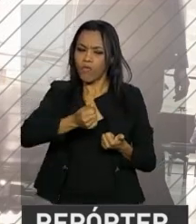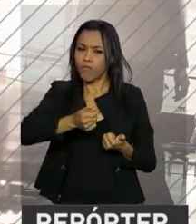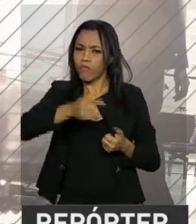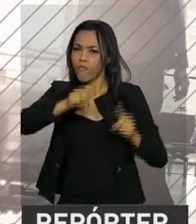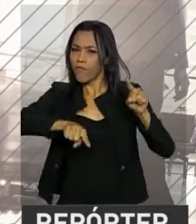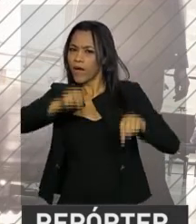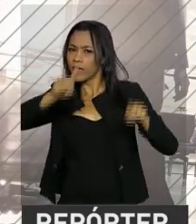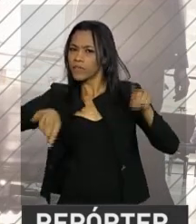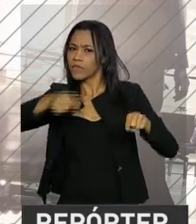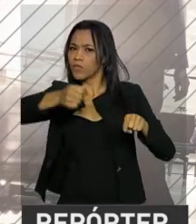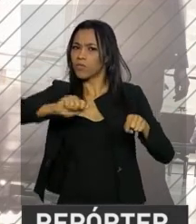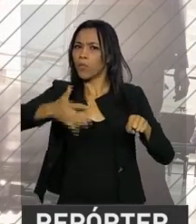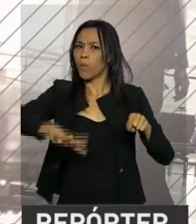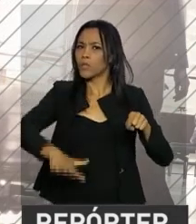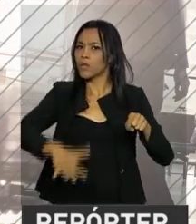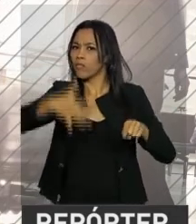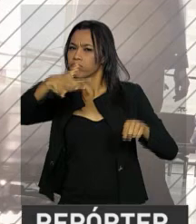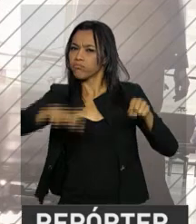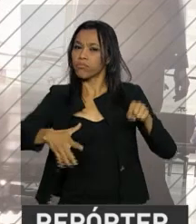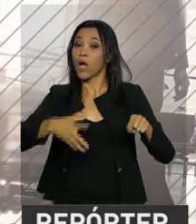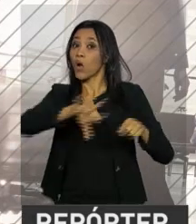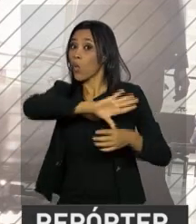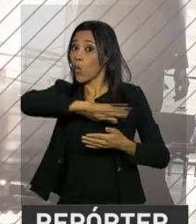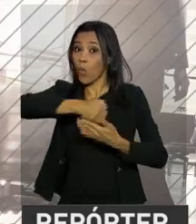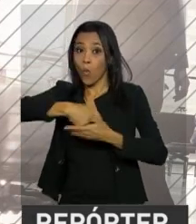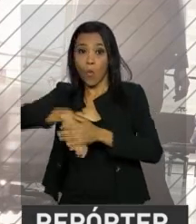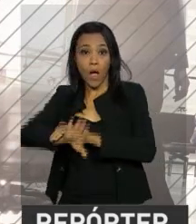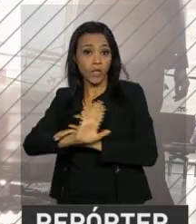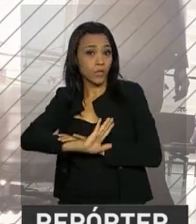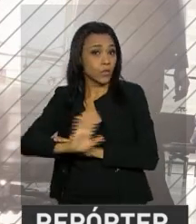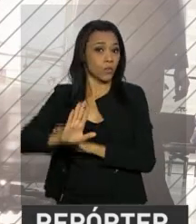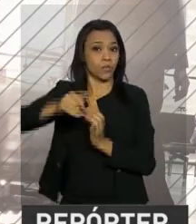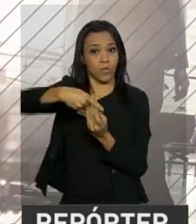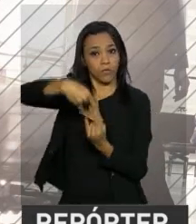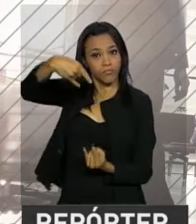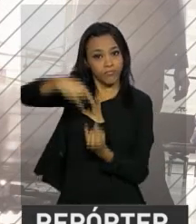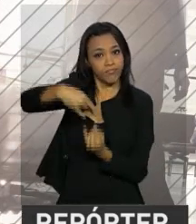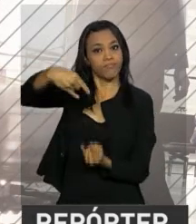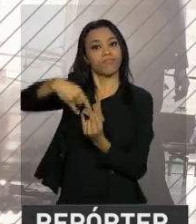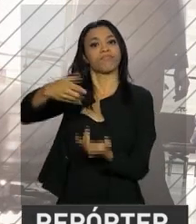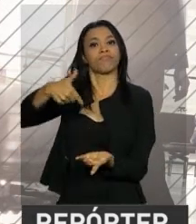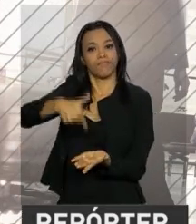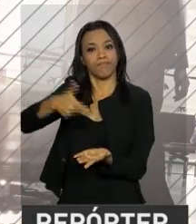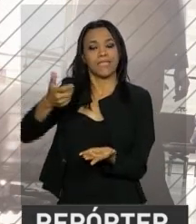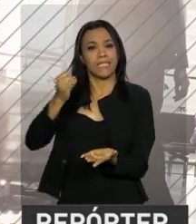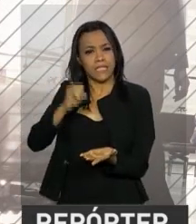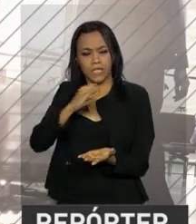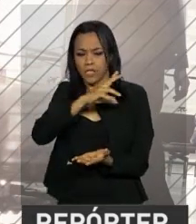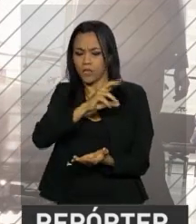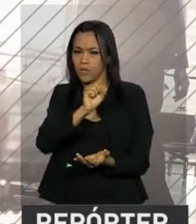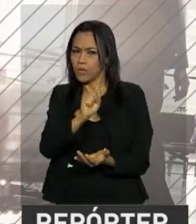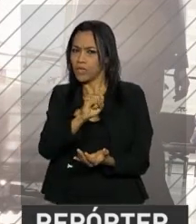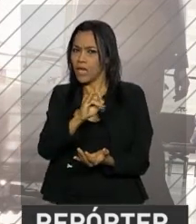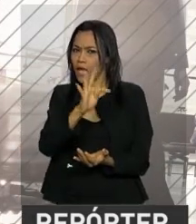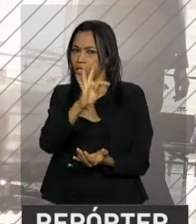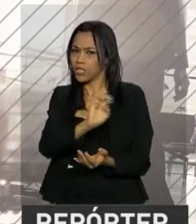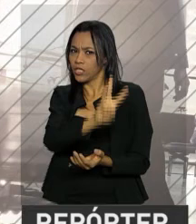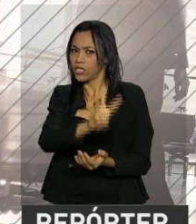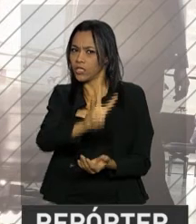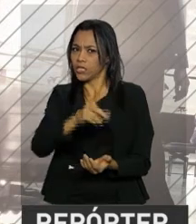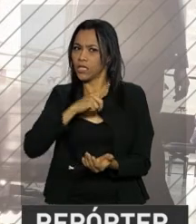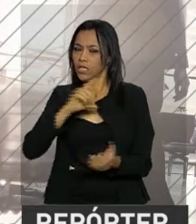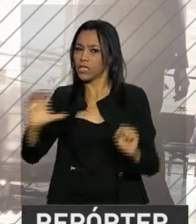promoção no dia da oferta. Guarde todos os registros de sua compra. Verifique se o site da empresa possui